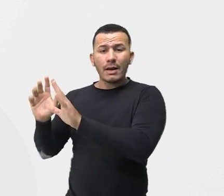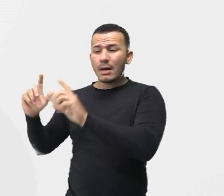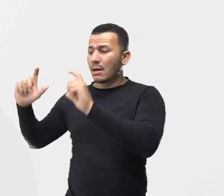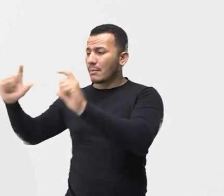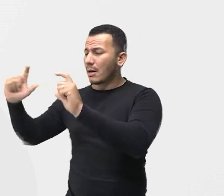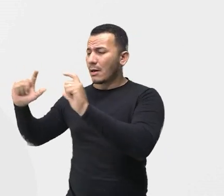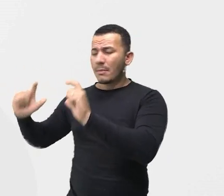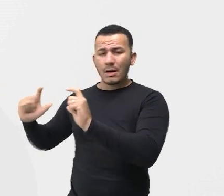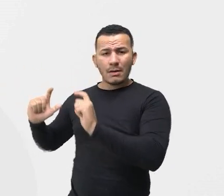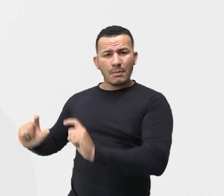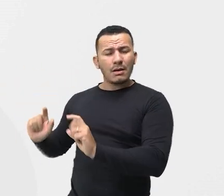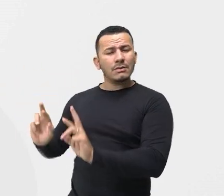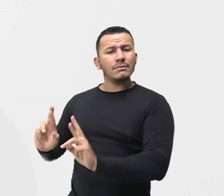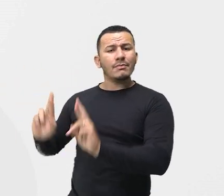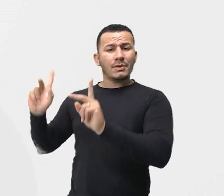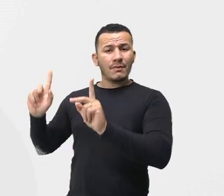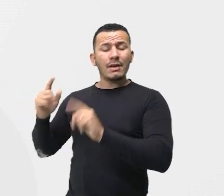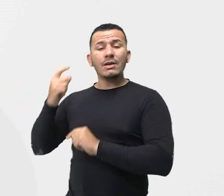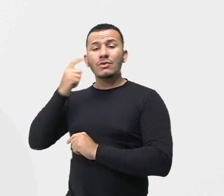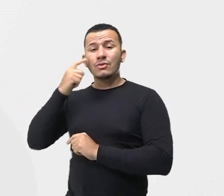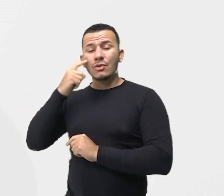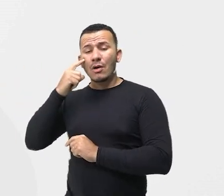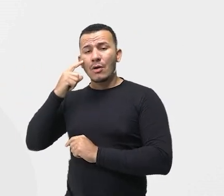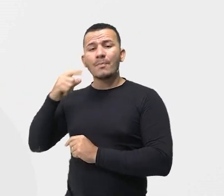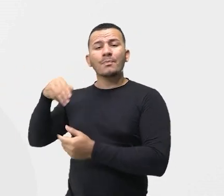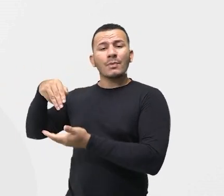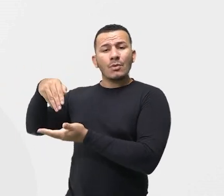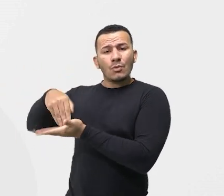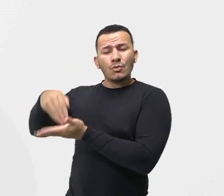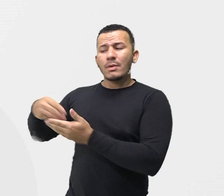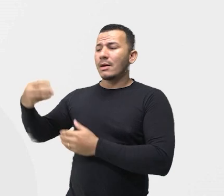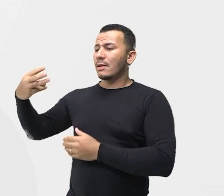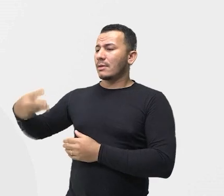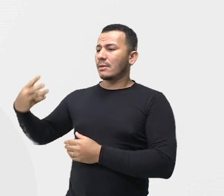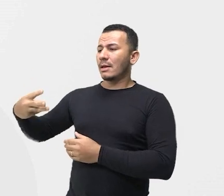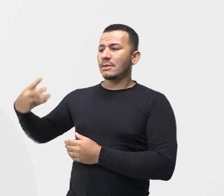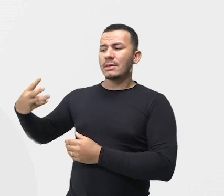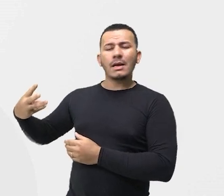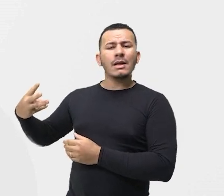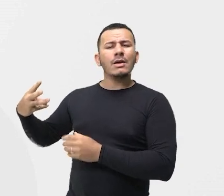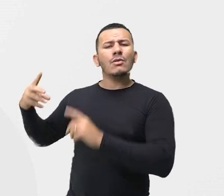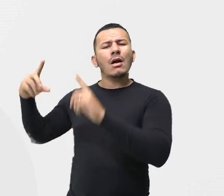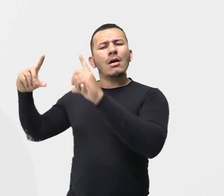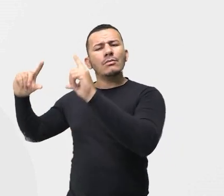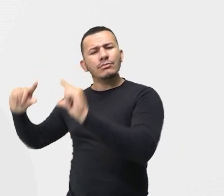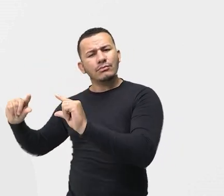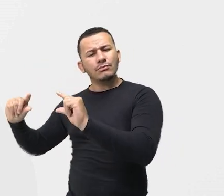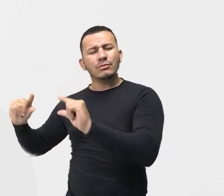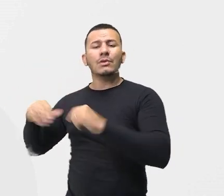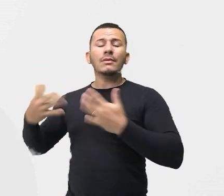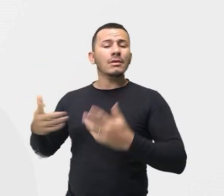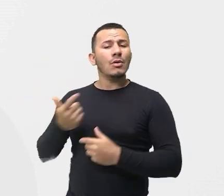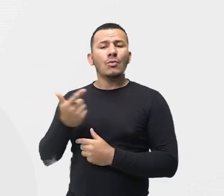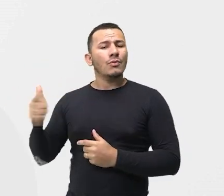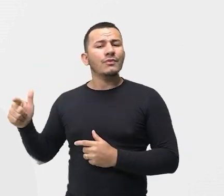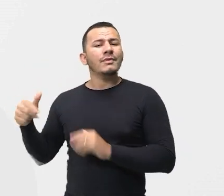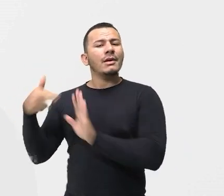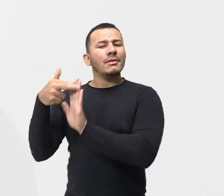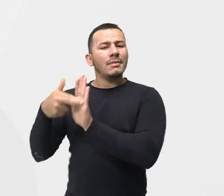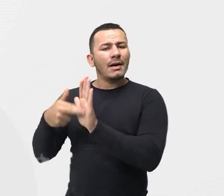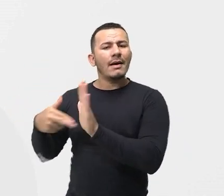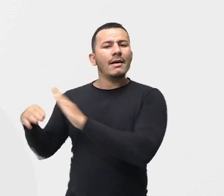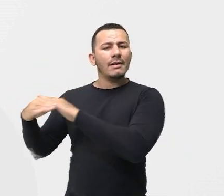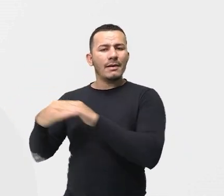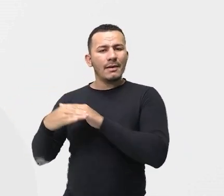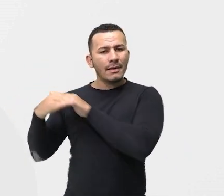Mas observem para o terceiro verso, como ele é menor, certo? Então observem que não há um tamanho certinho entre um